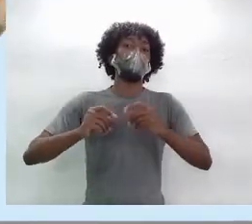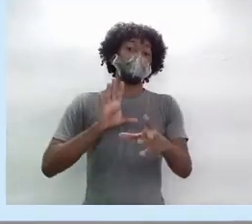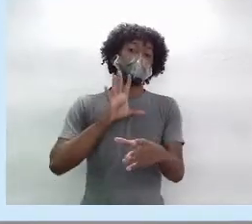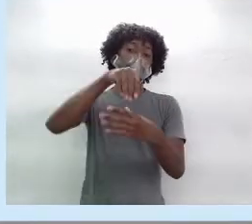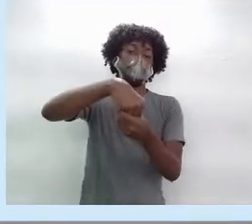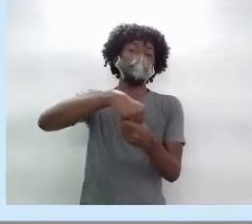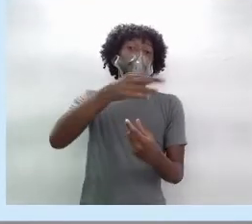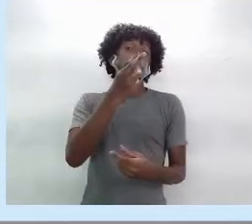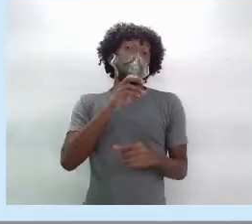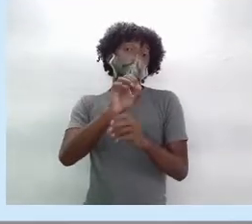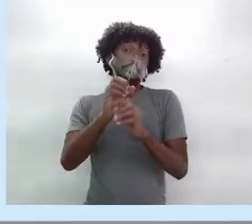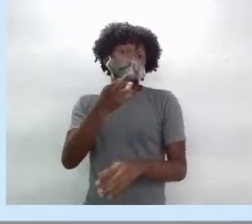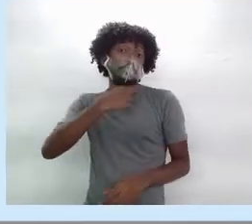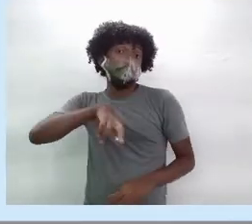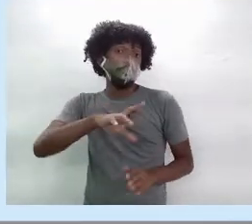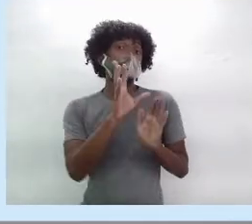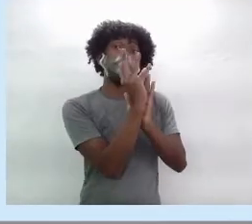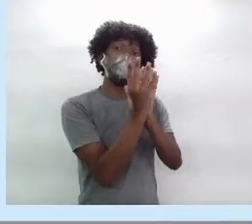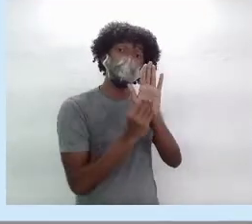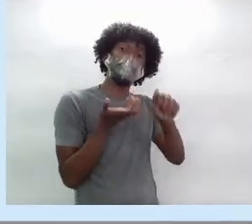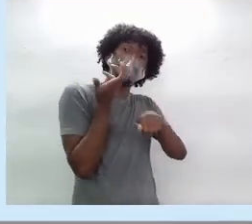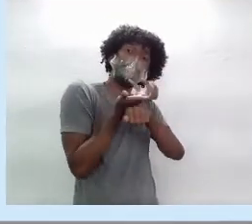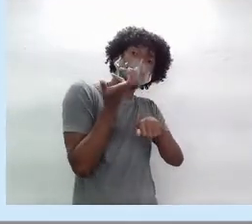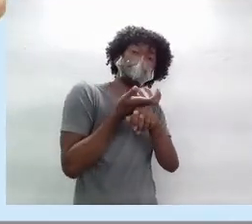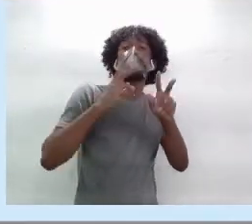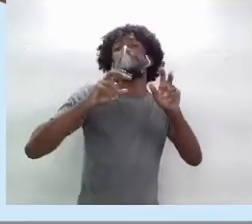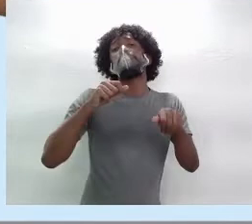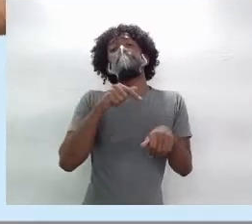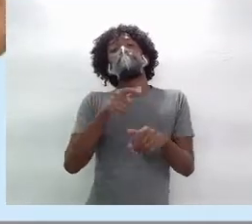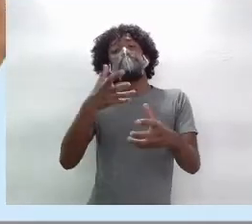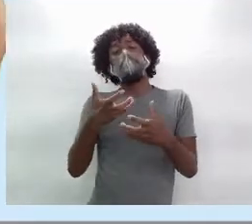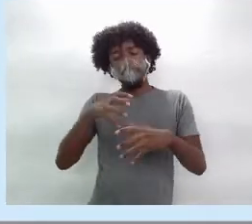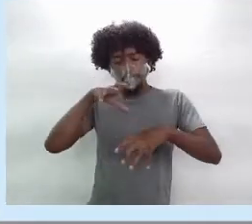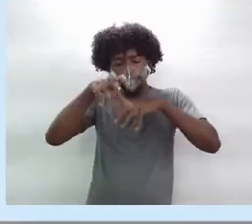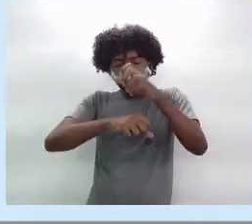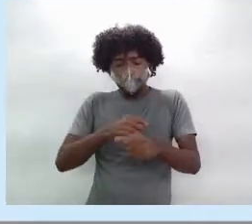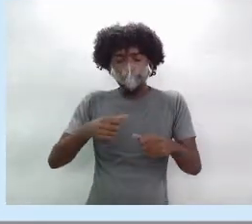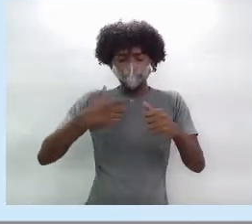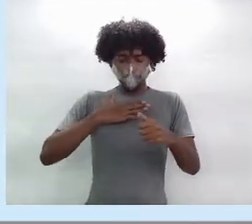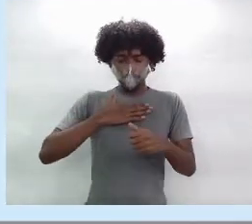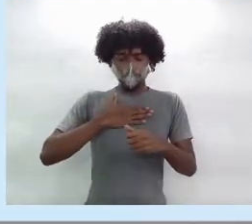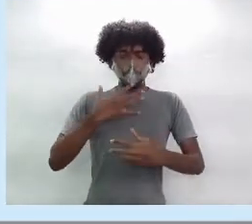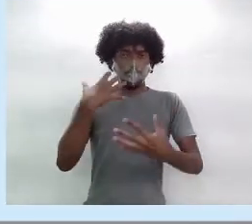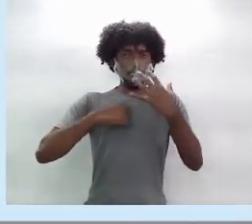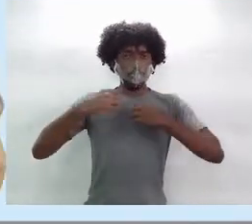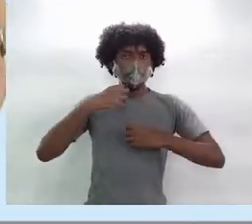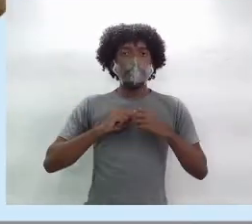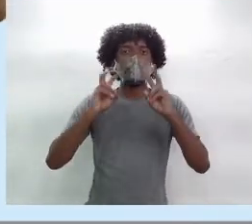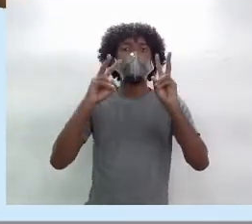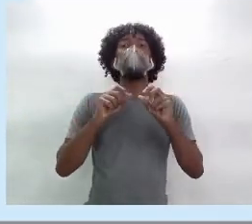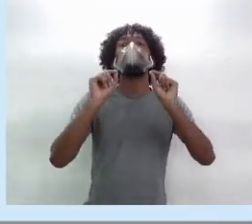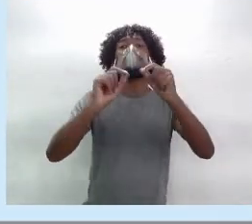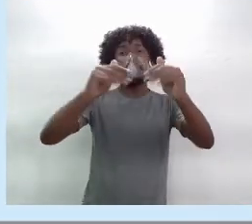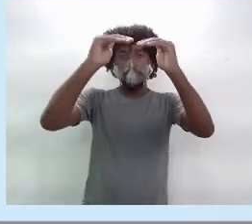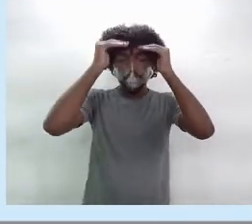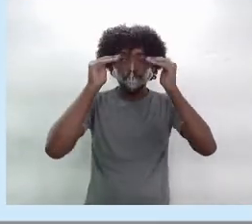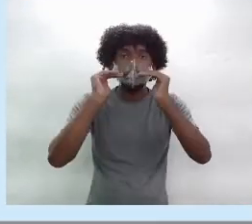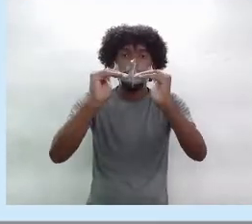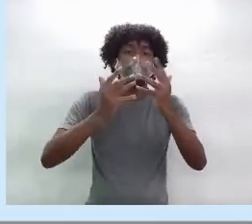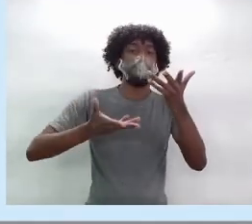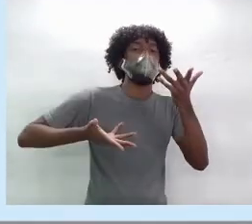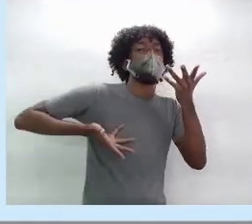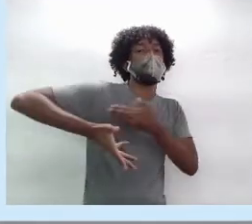promove justamente buscar em você, cidadão, buscar em mim também essa questão de que do respeito